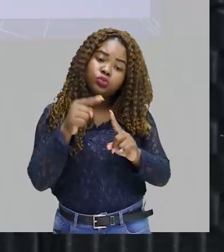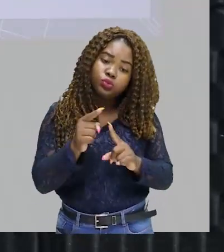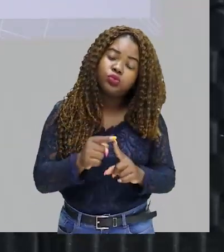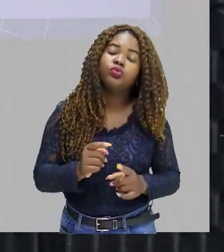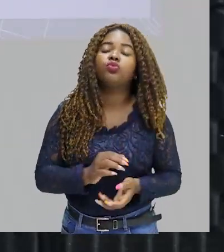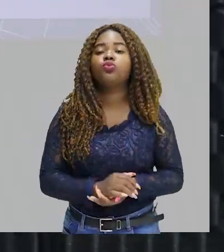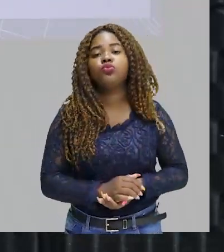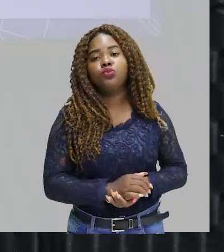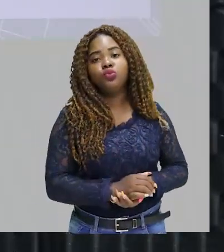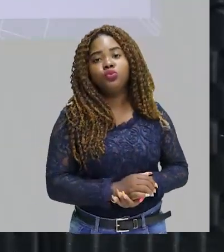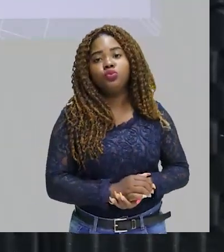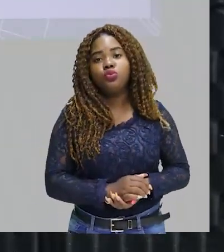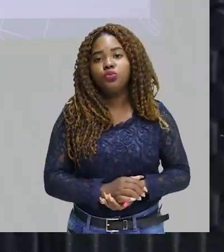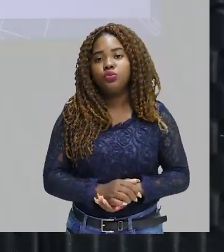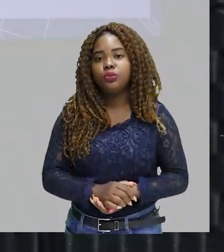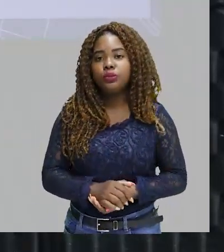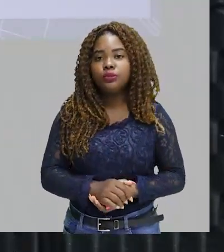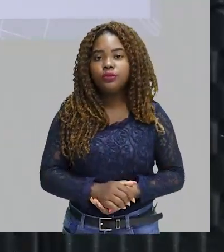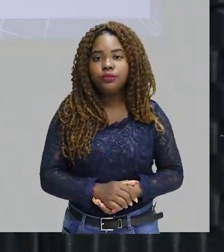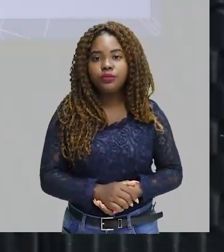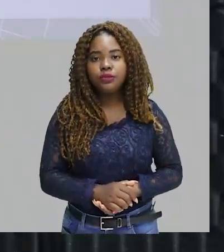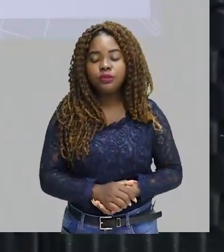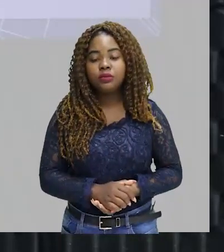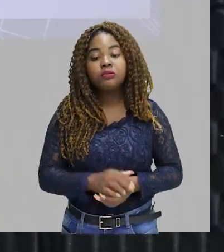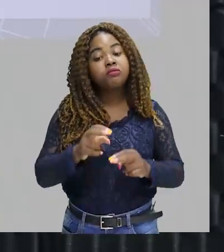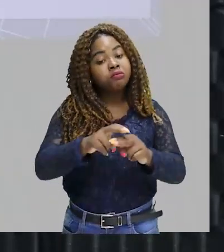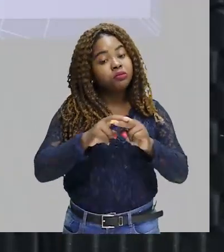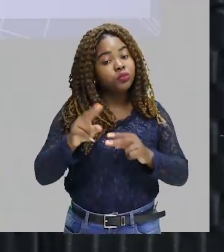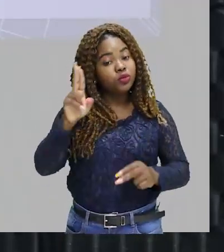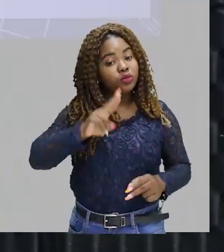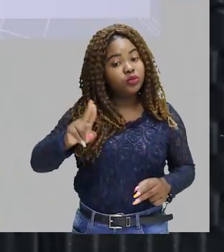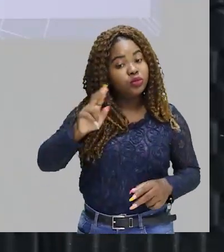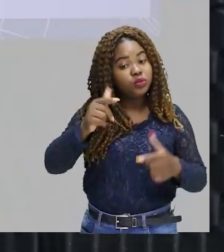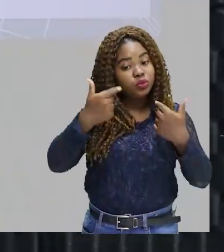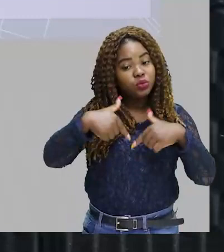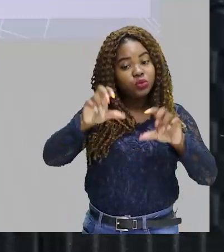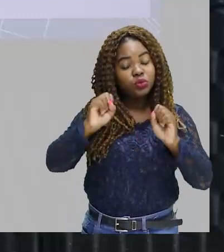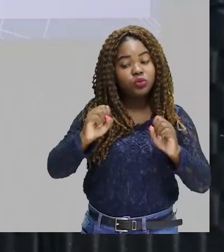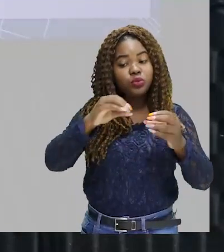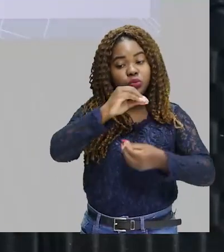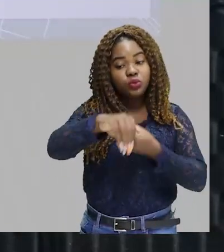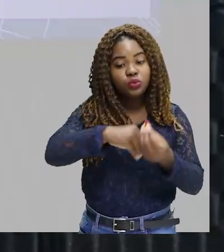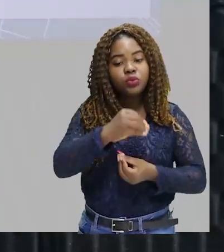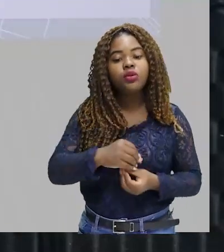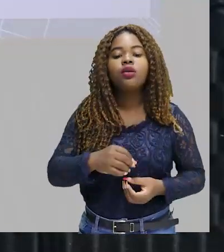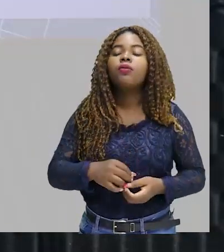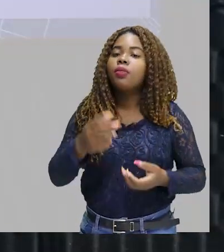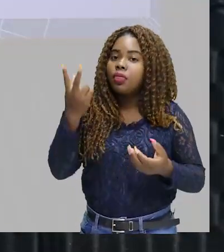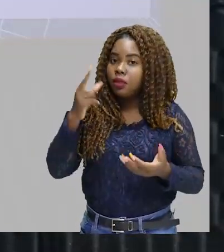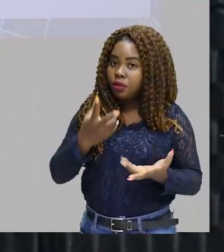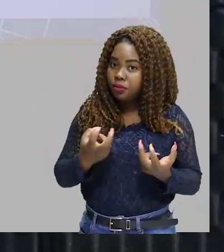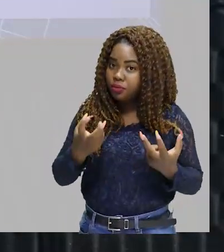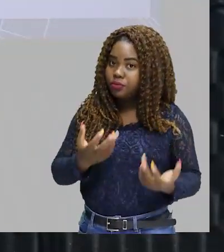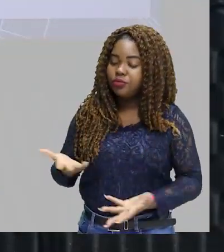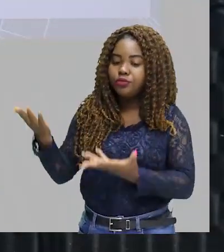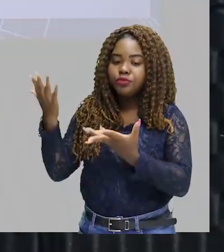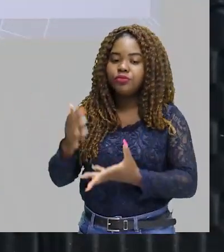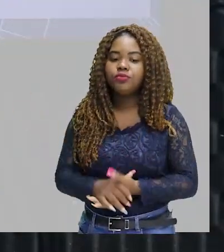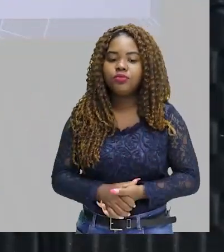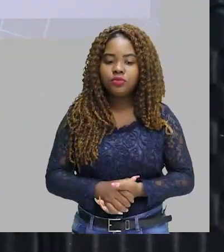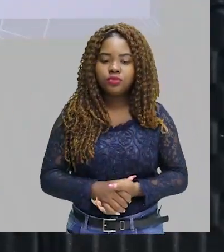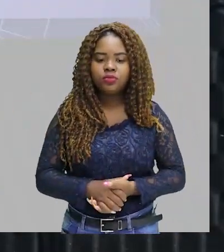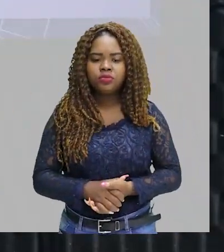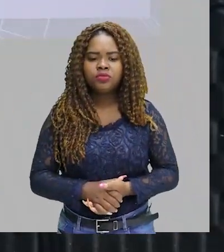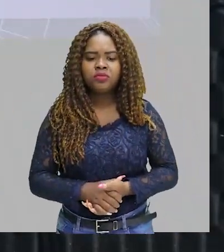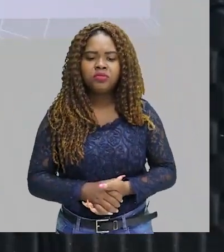linguagem verbal quanto a linguagem não verbal. Por isso o nome linguagem mista, né? Vamos ver aqui o quadrinho que diz assim: estar sem